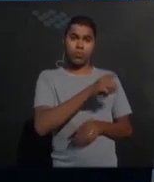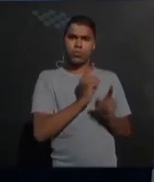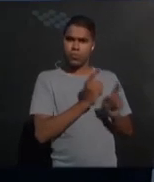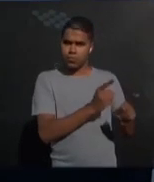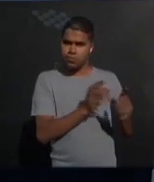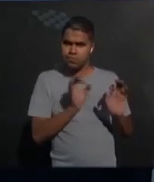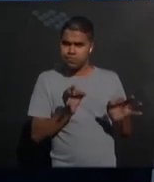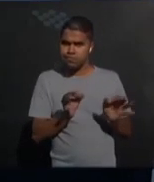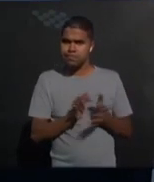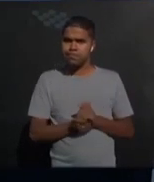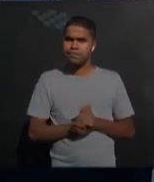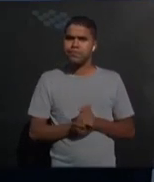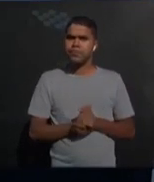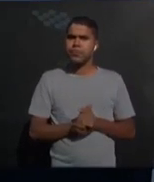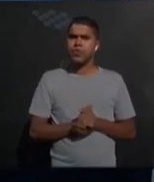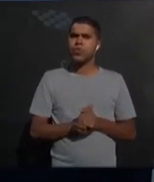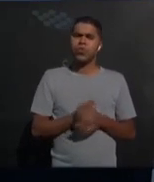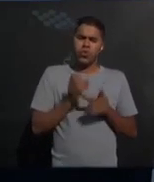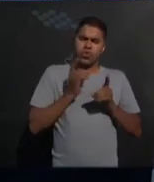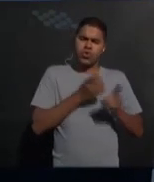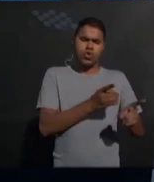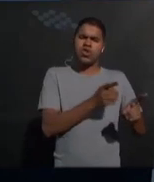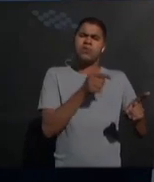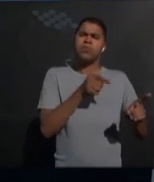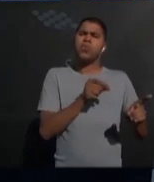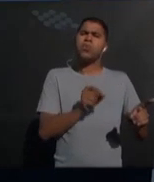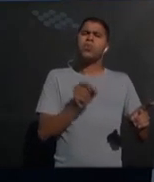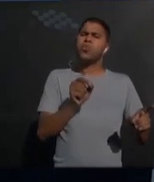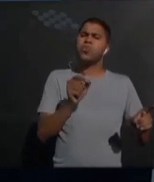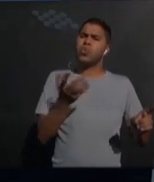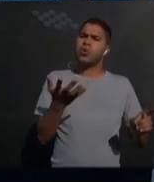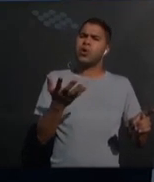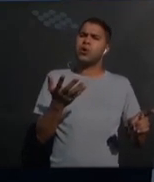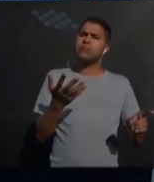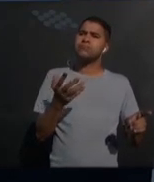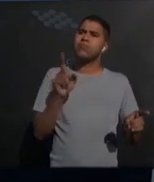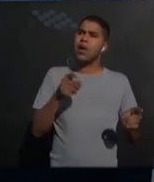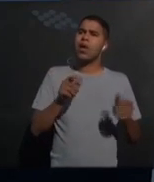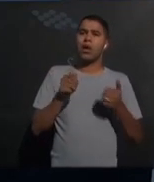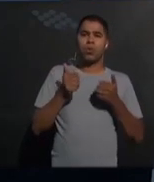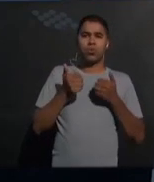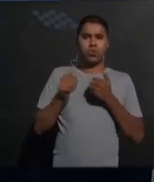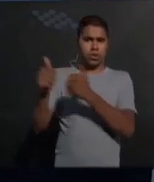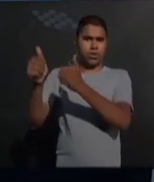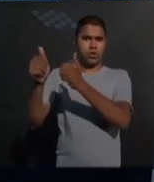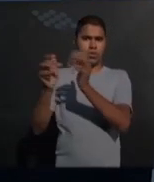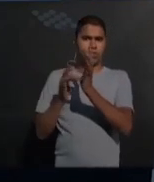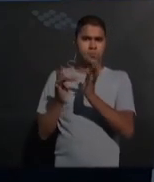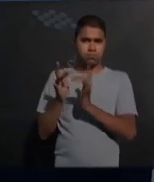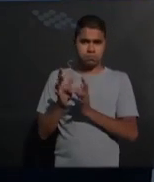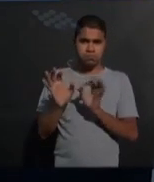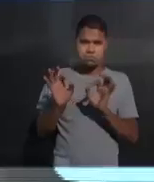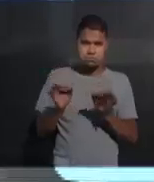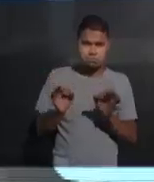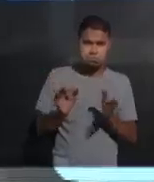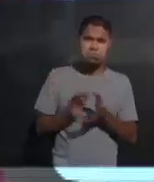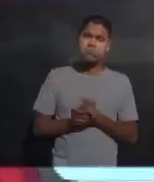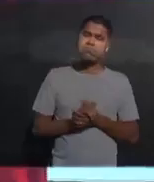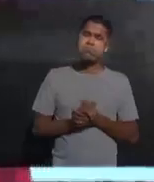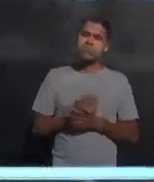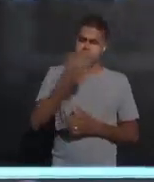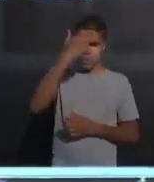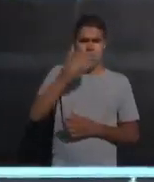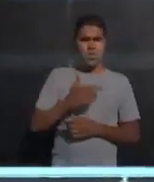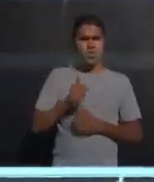foi o que quer ser um discípulo de jesus é ser um seguidor de jesus então